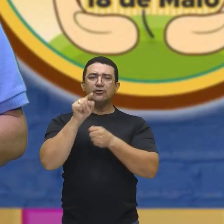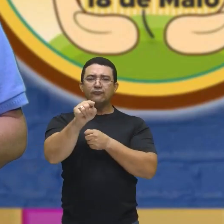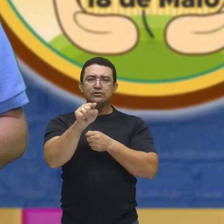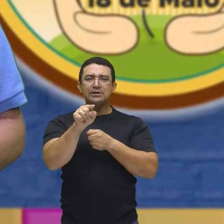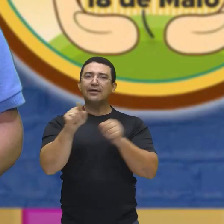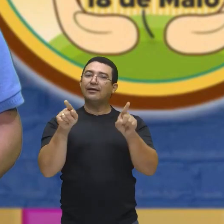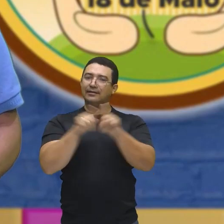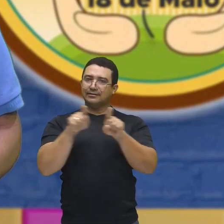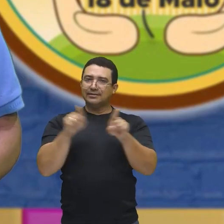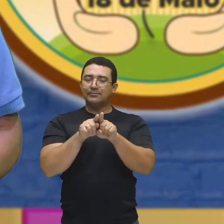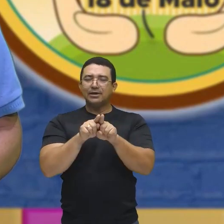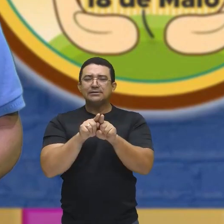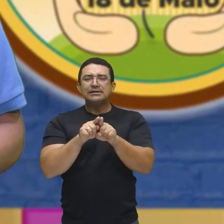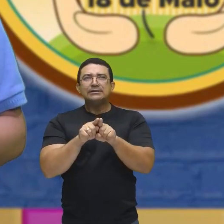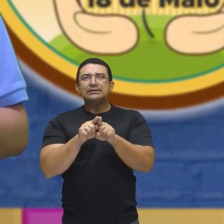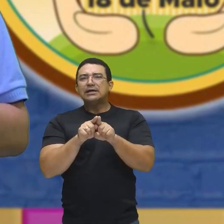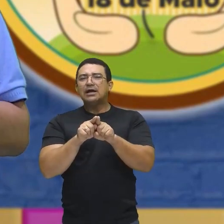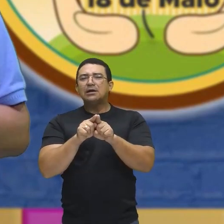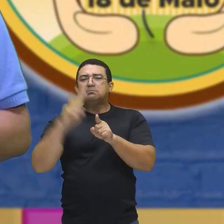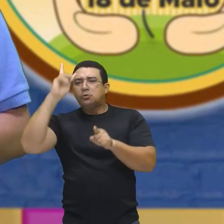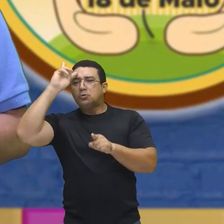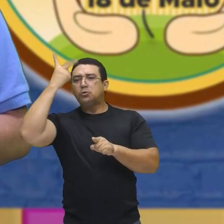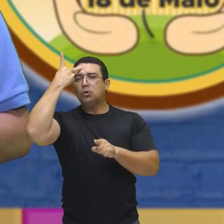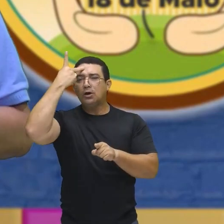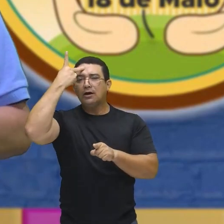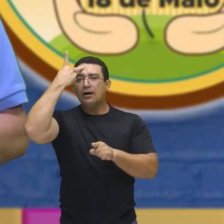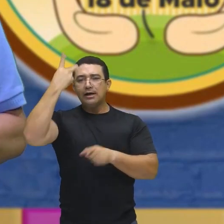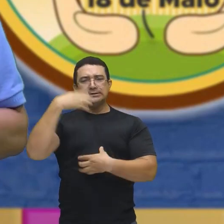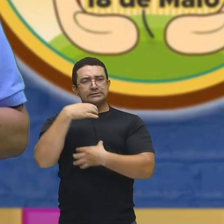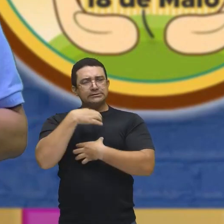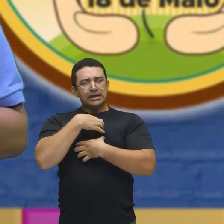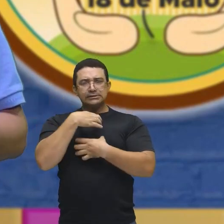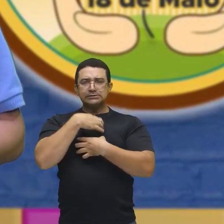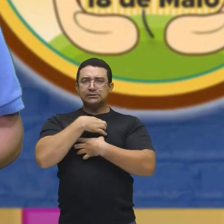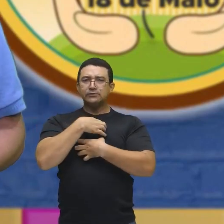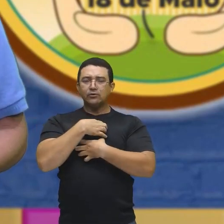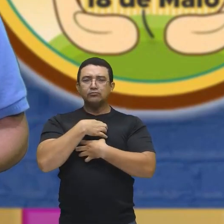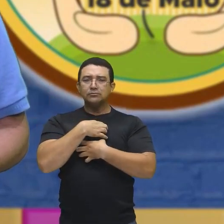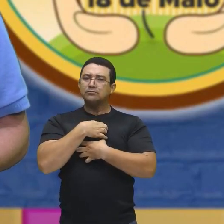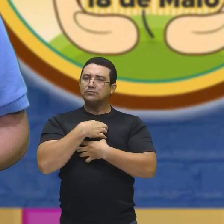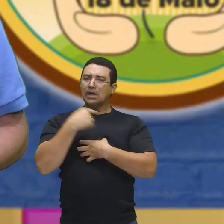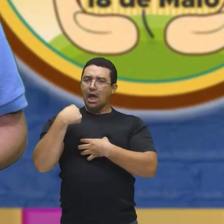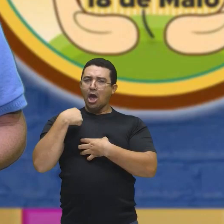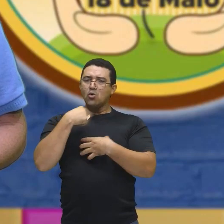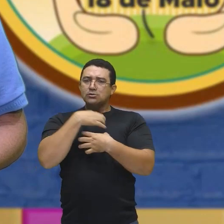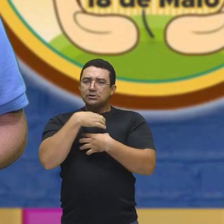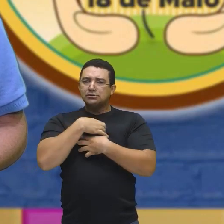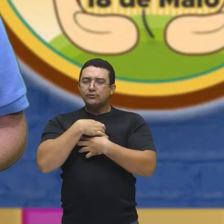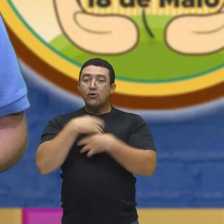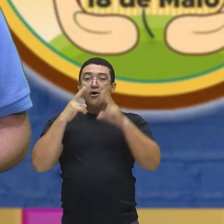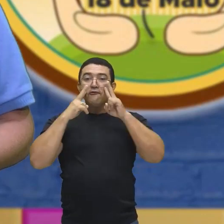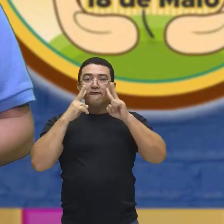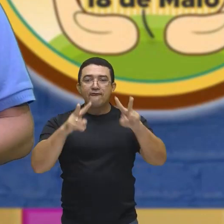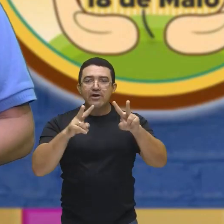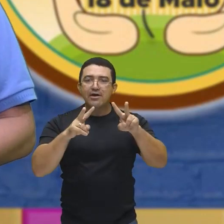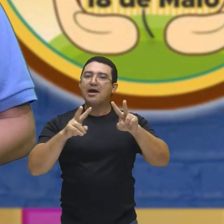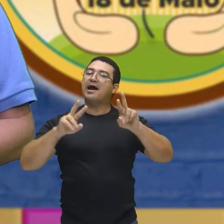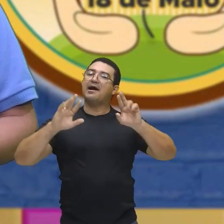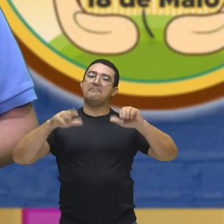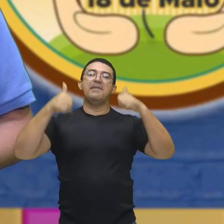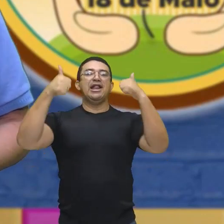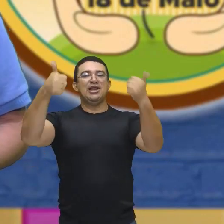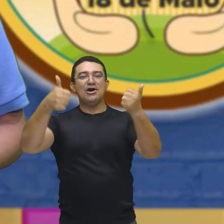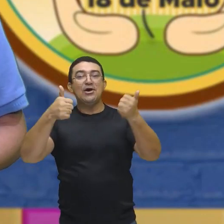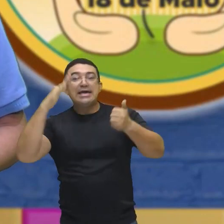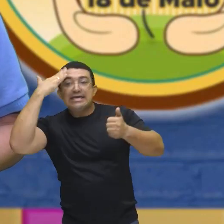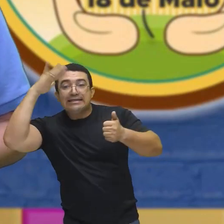quê? Sensível. Eu me tornando sensível, eu vou ter um outro olhar. Eu vou fruir melhor através da arte,